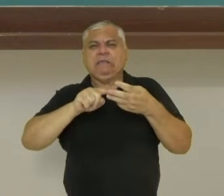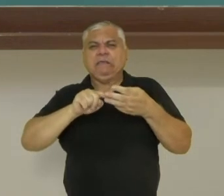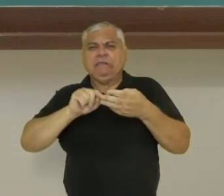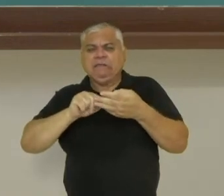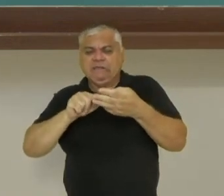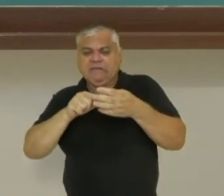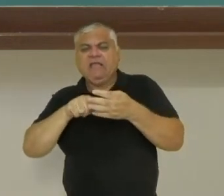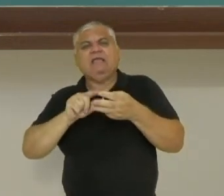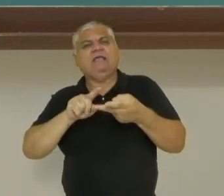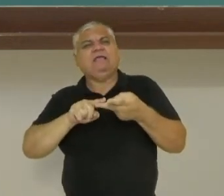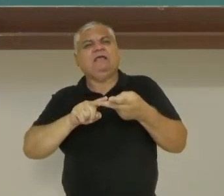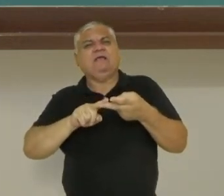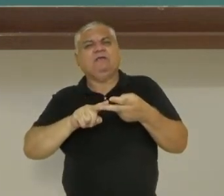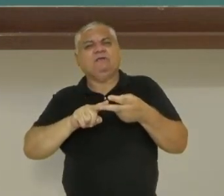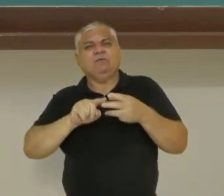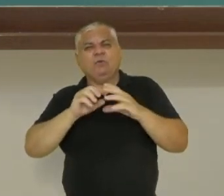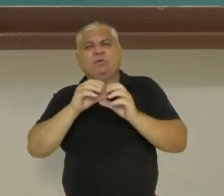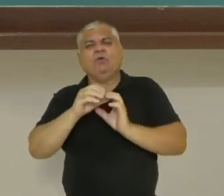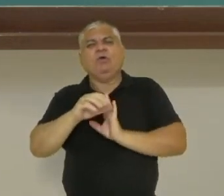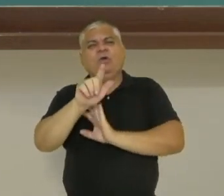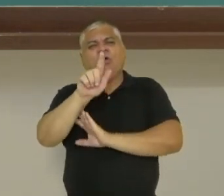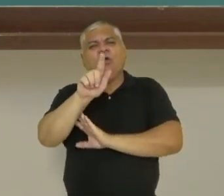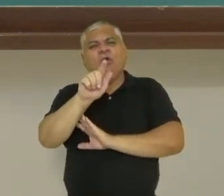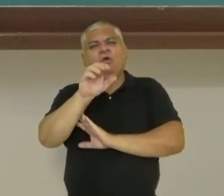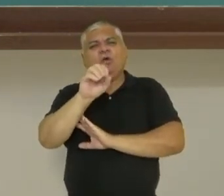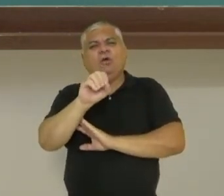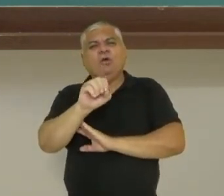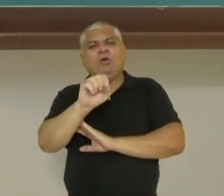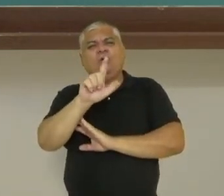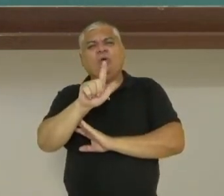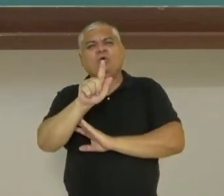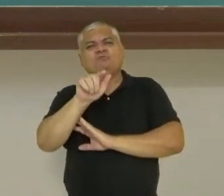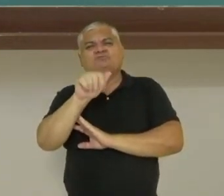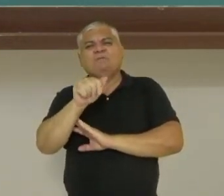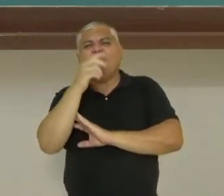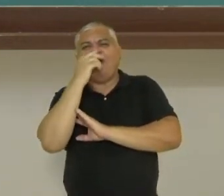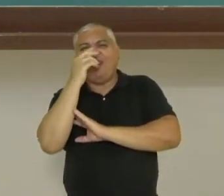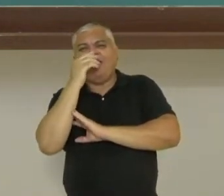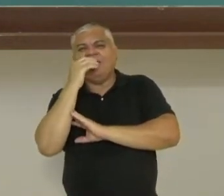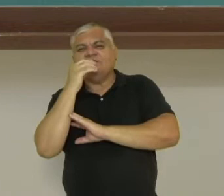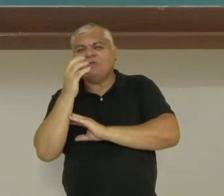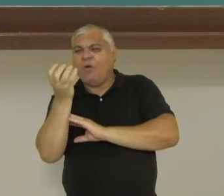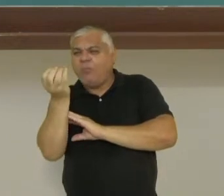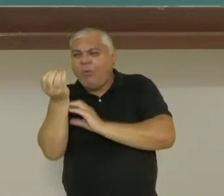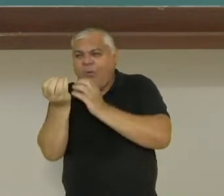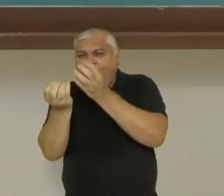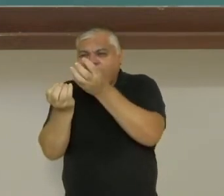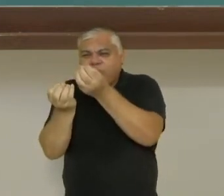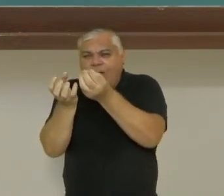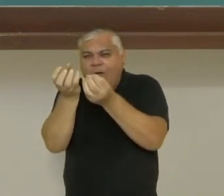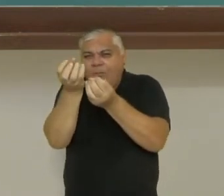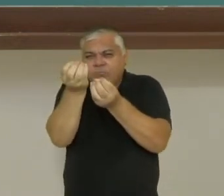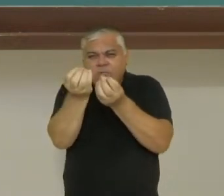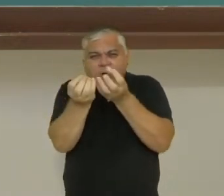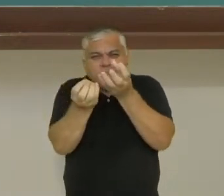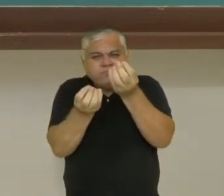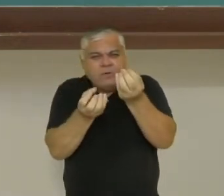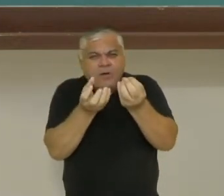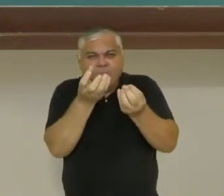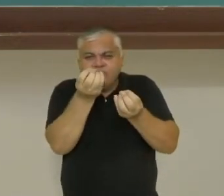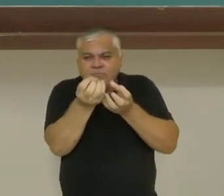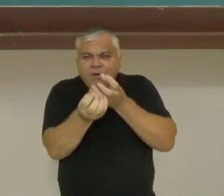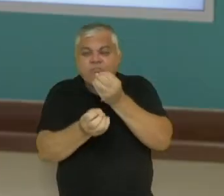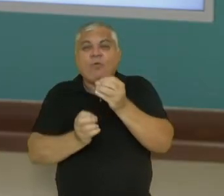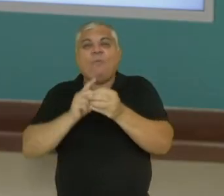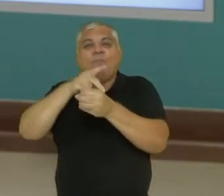celular. Nós temos ali também o complexo de Golgi, que são tipo que bolsinhas que vão ali armazenando as sínteses de proteínas que